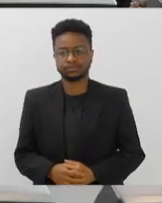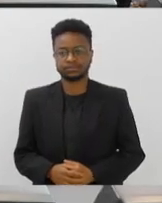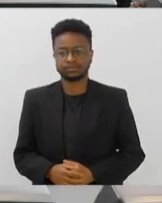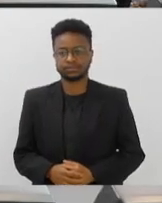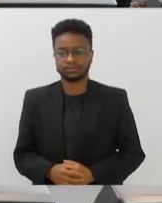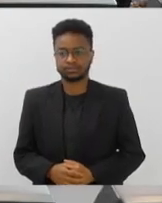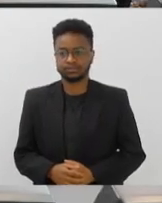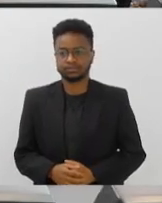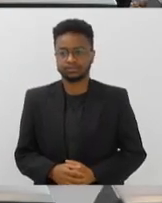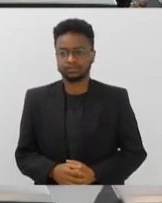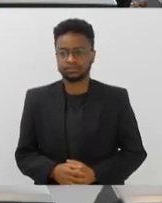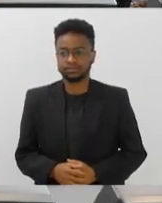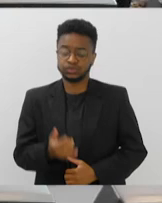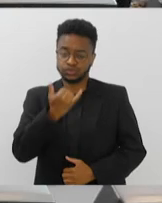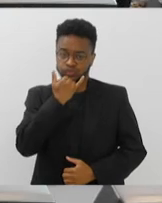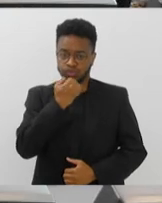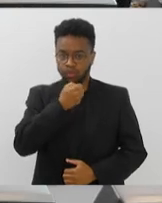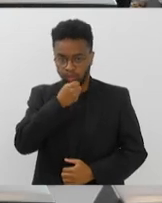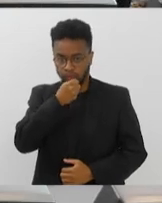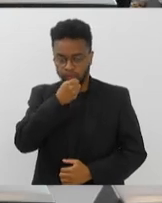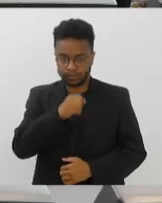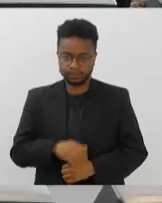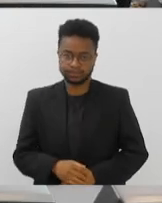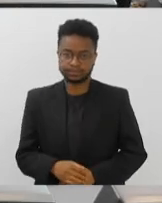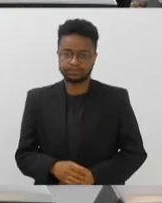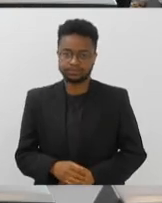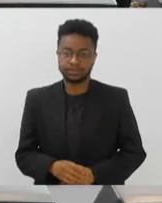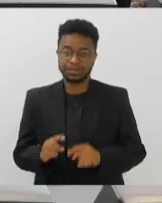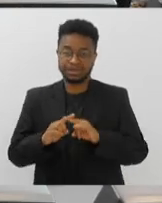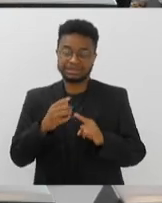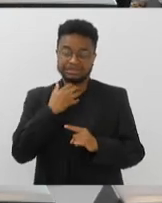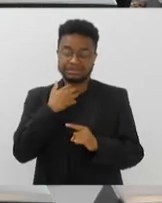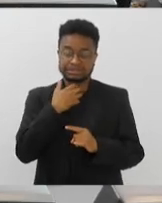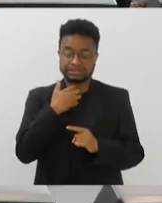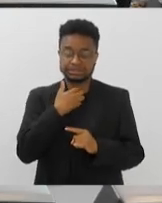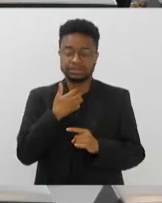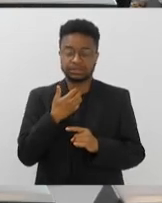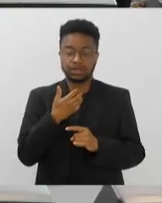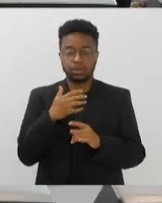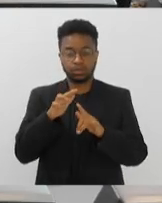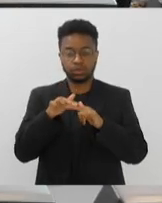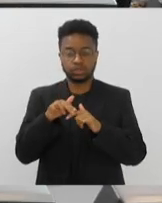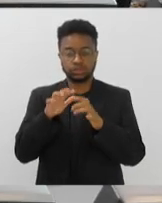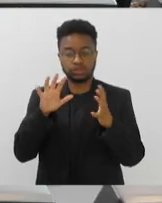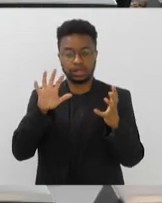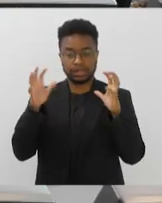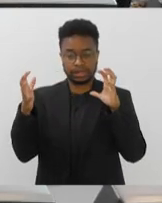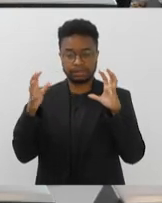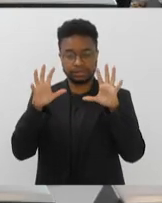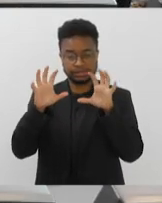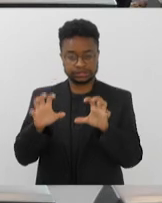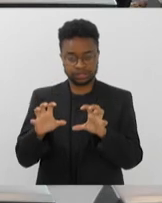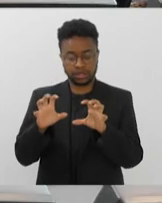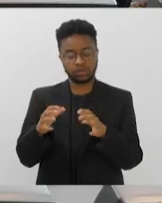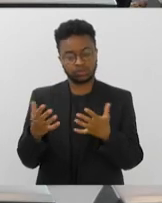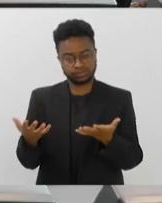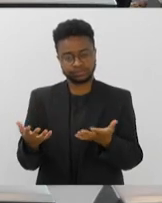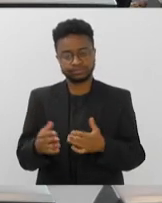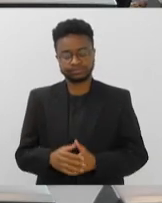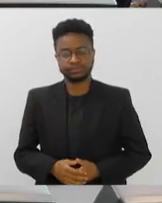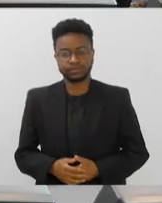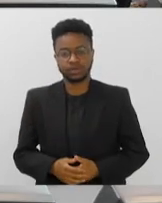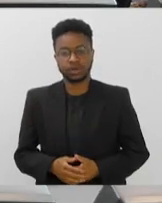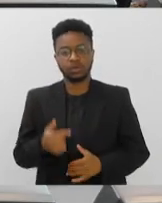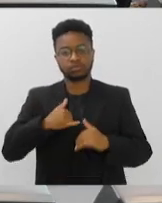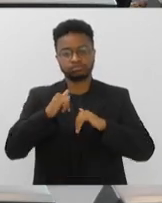vocês perdoe-me mas essa secura do tempo aqui tá maltratando a gente né declaro